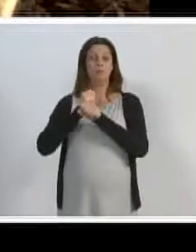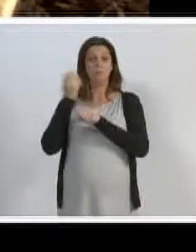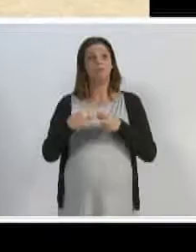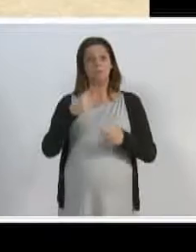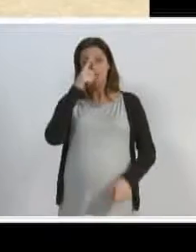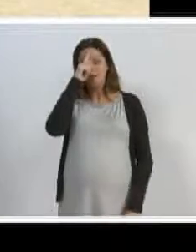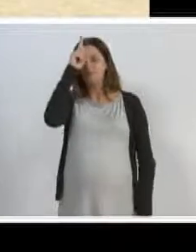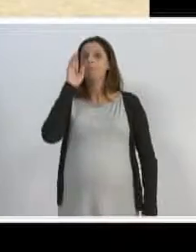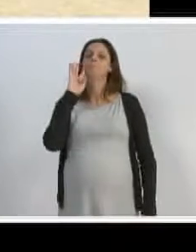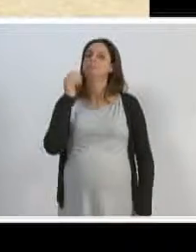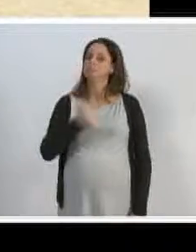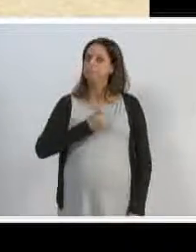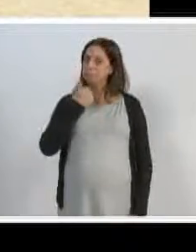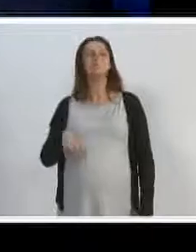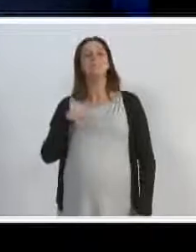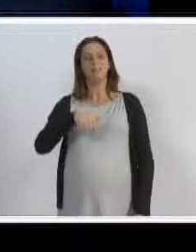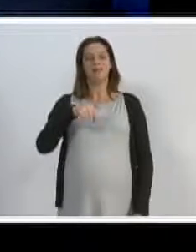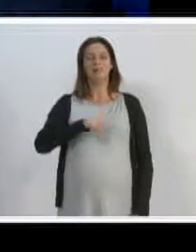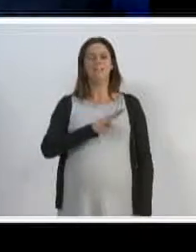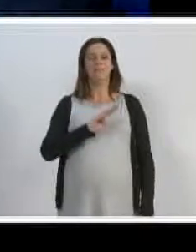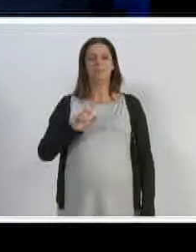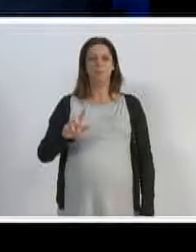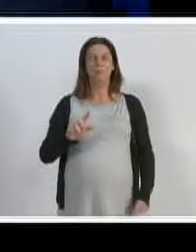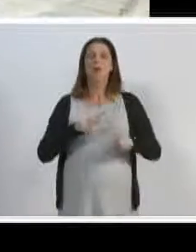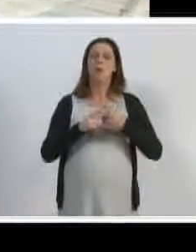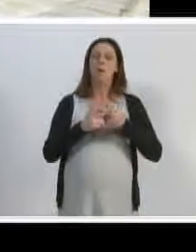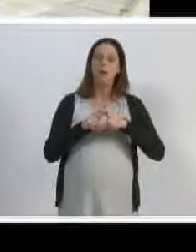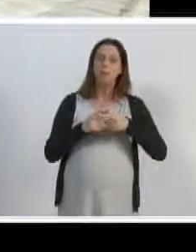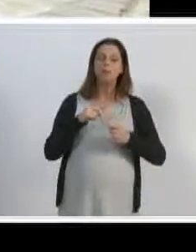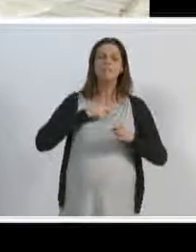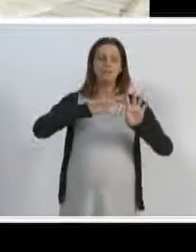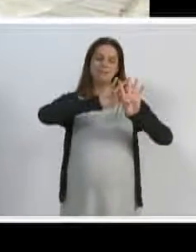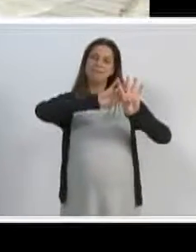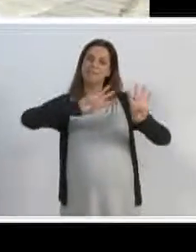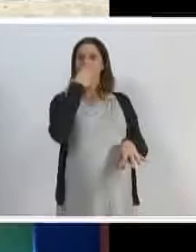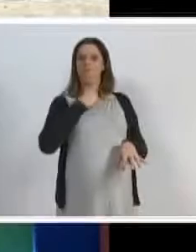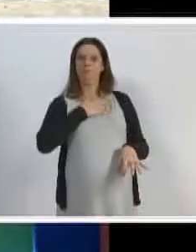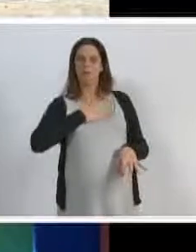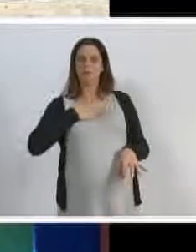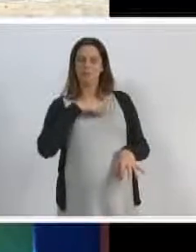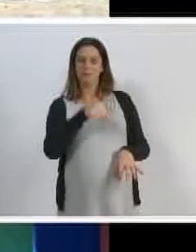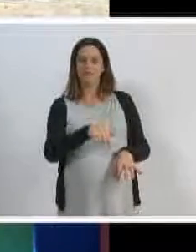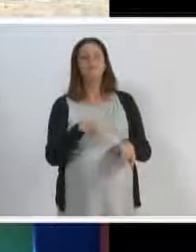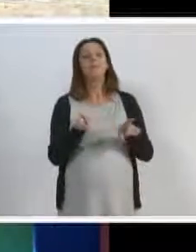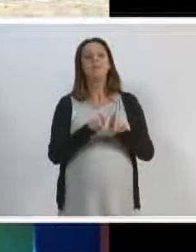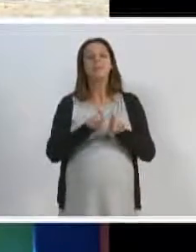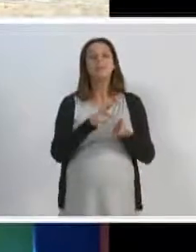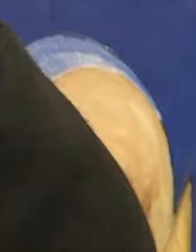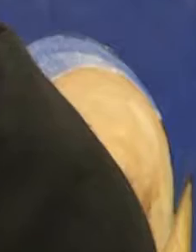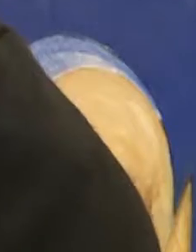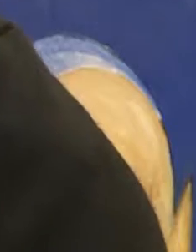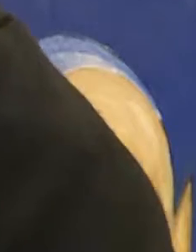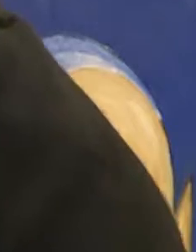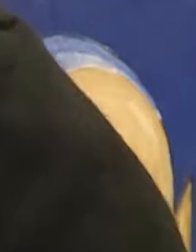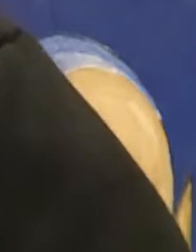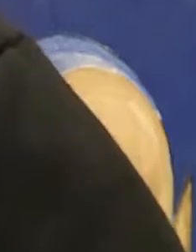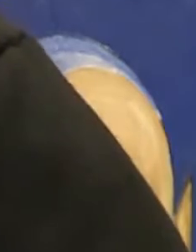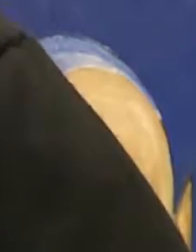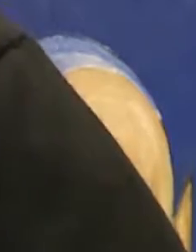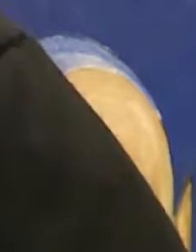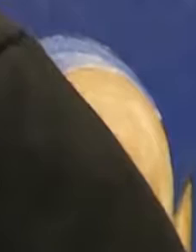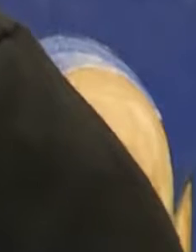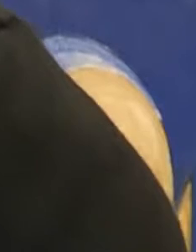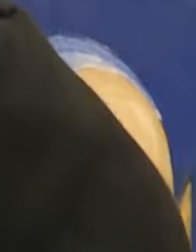ali no bairro Itopava Norte. Aqueles que vivem na cidade, às vezes aguardam pelo poder público para fazer essas ações. E, no entanto, essa foi uma